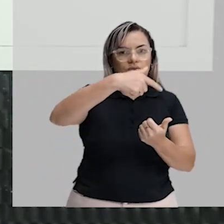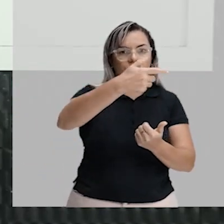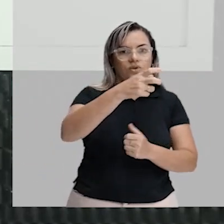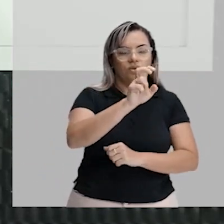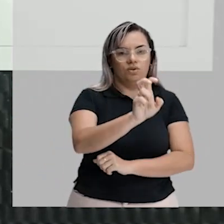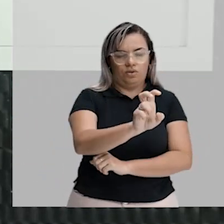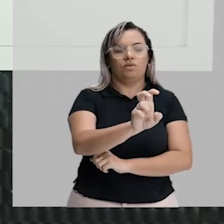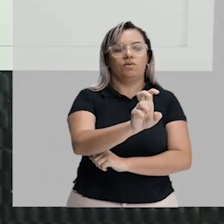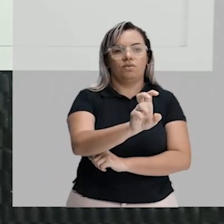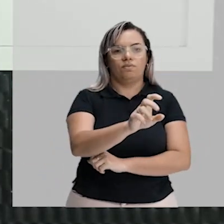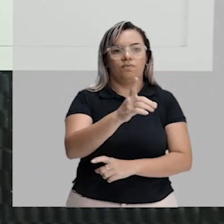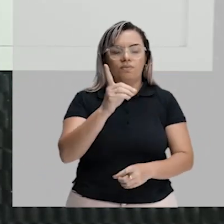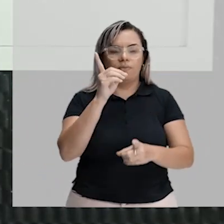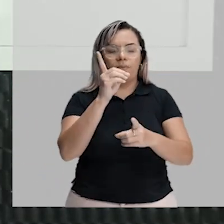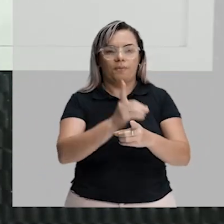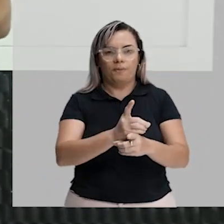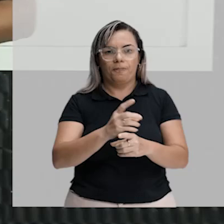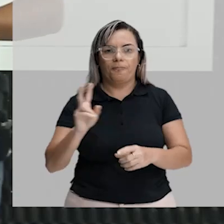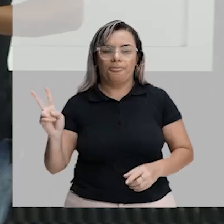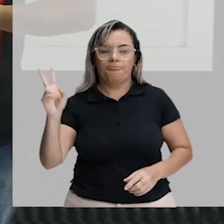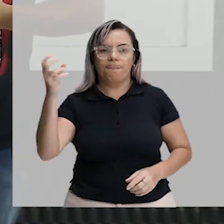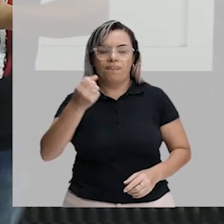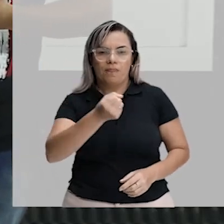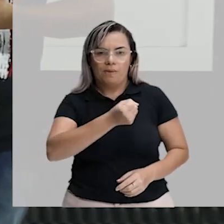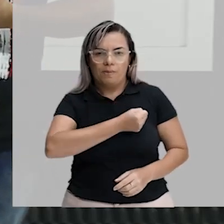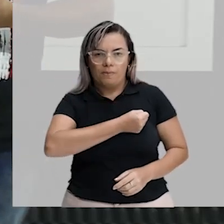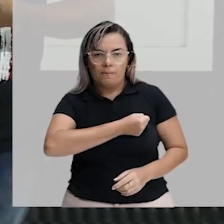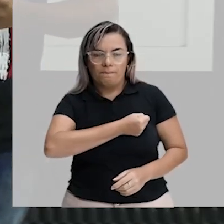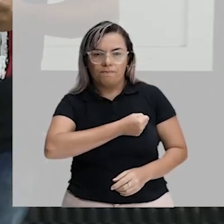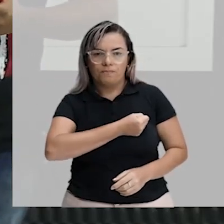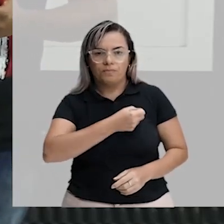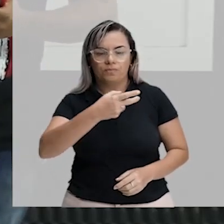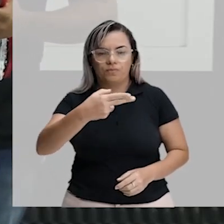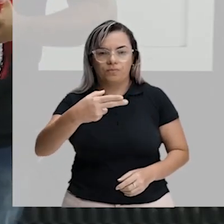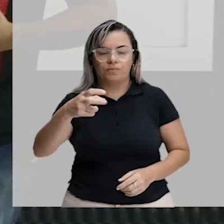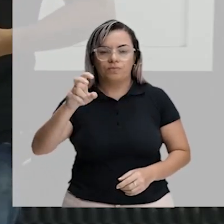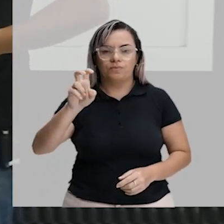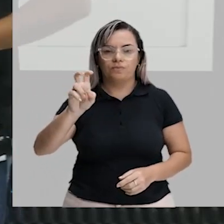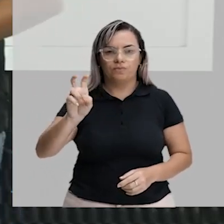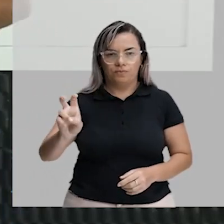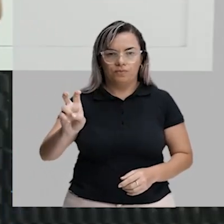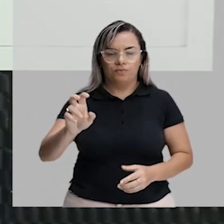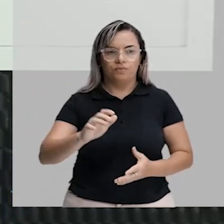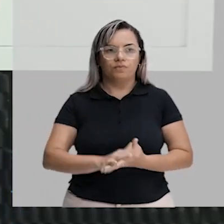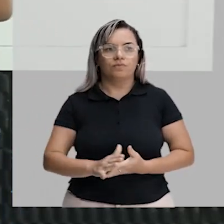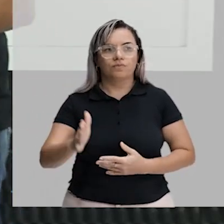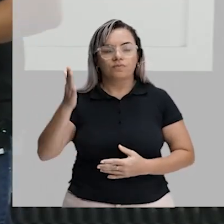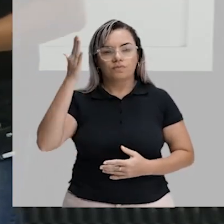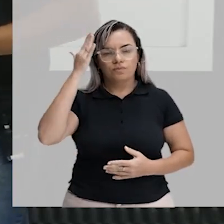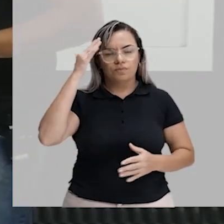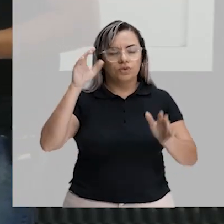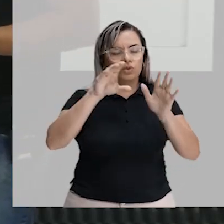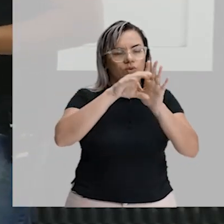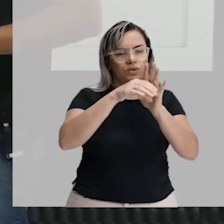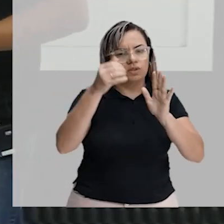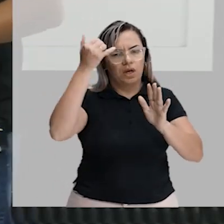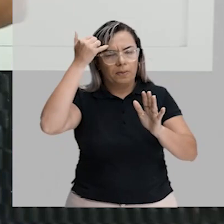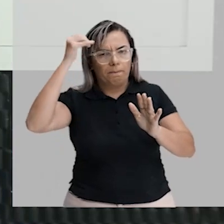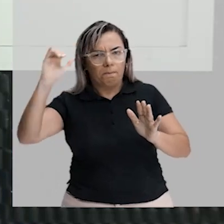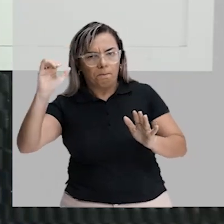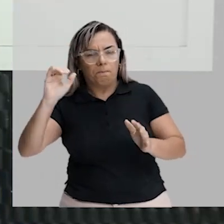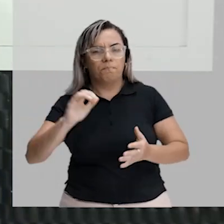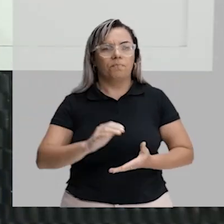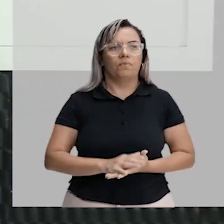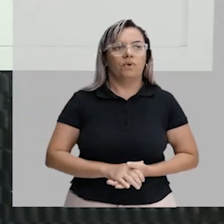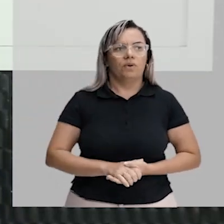5 para eu encontrar o valor numérico para x igual a 5. Certinho? Entenderam o conceito, a ideia? Muito